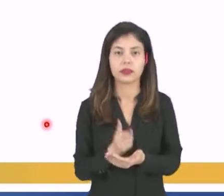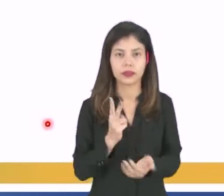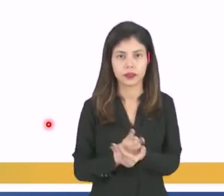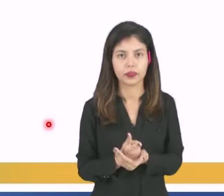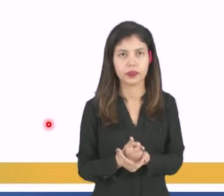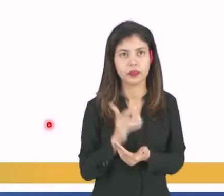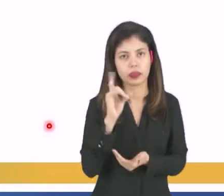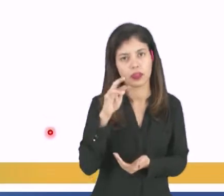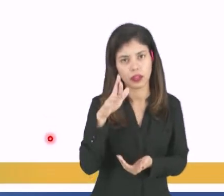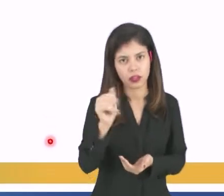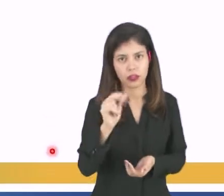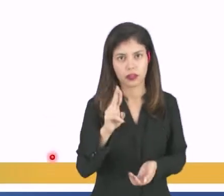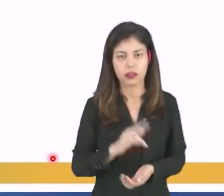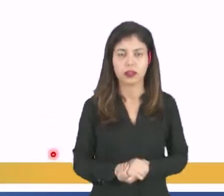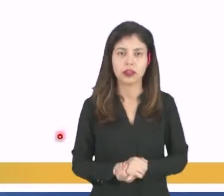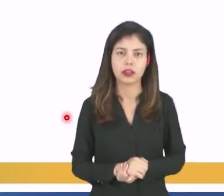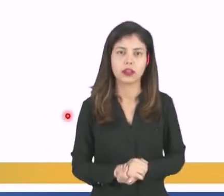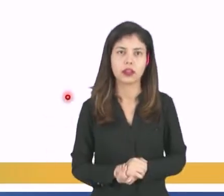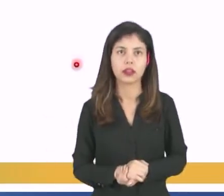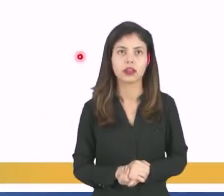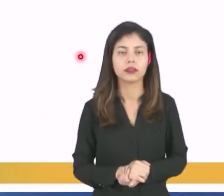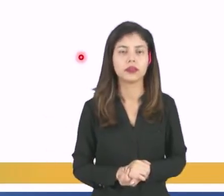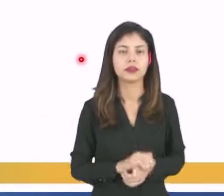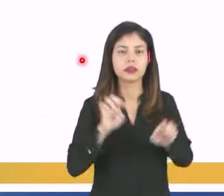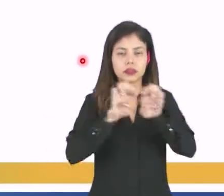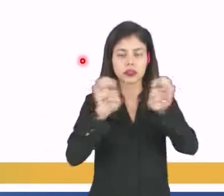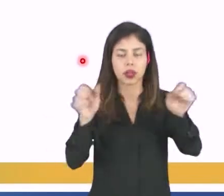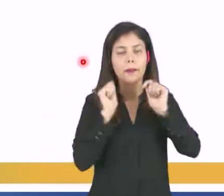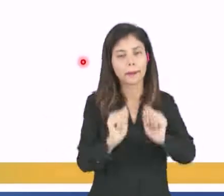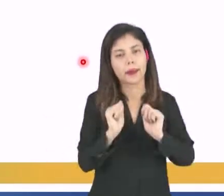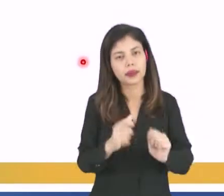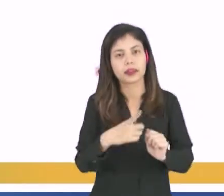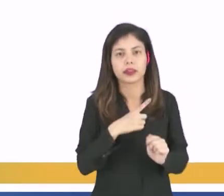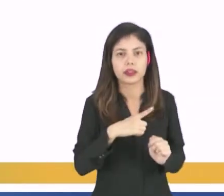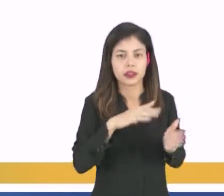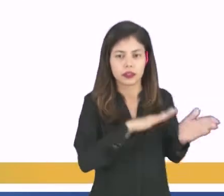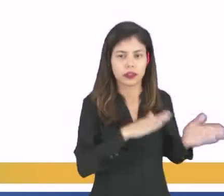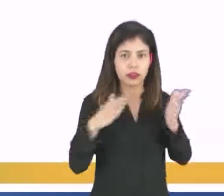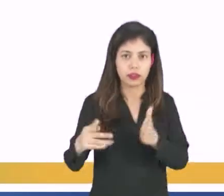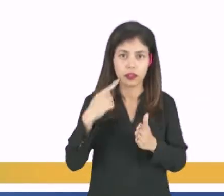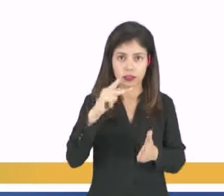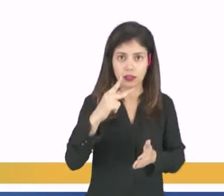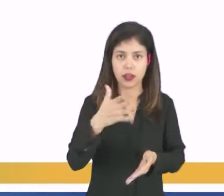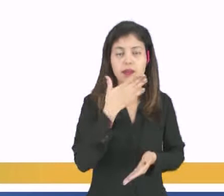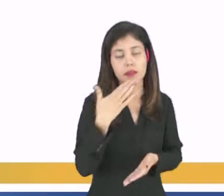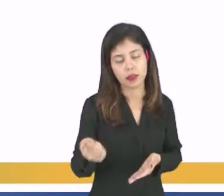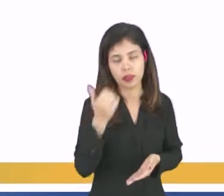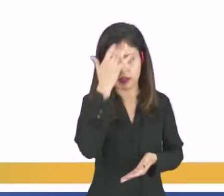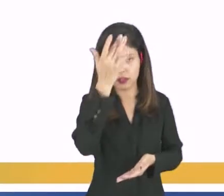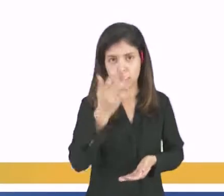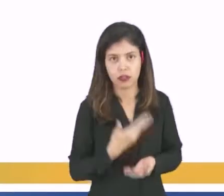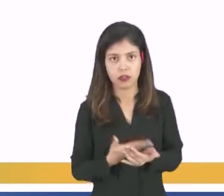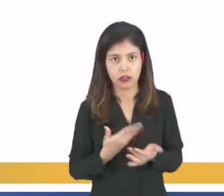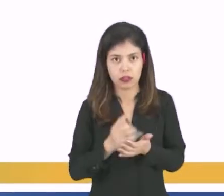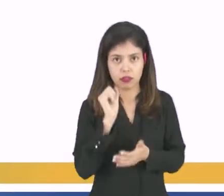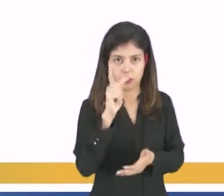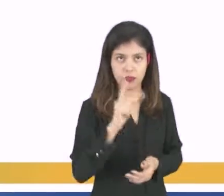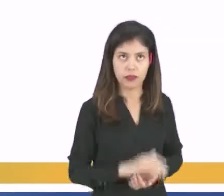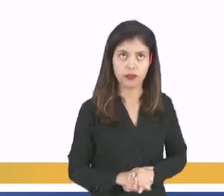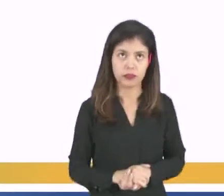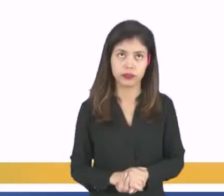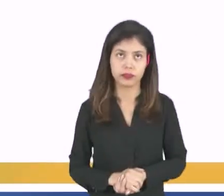as vezes que você for fazer o balanceamento de uma equação. Você pode ter ela ao seu lado para estar facilitando o seu estudo,